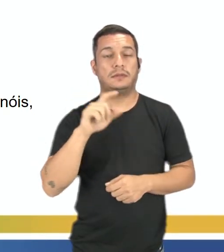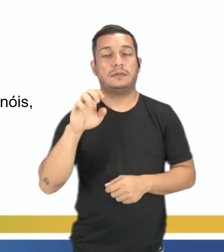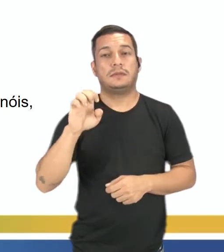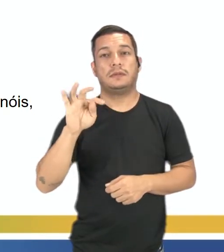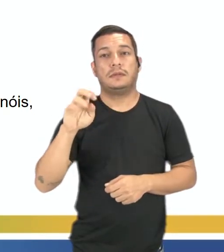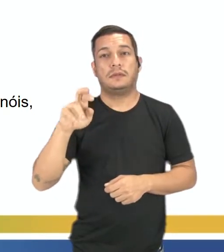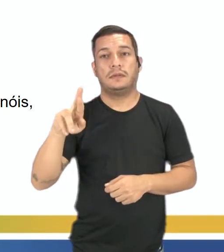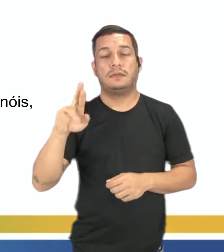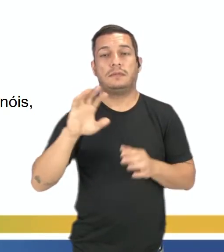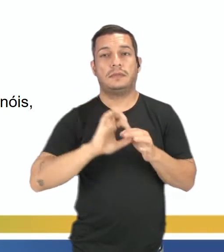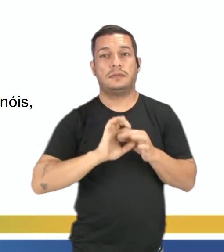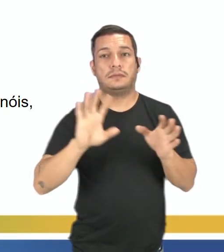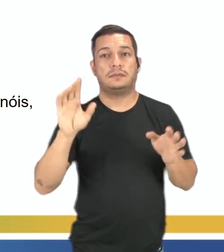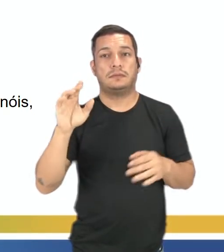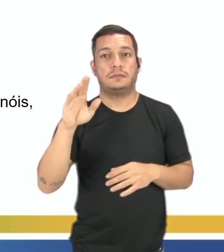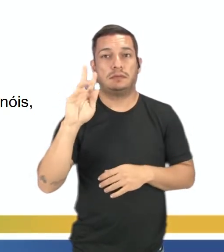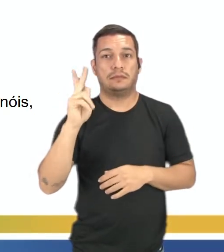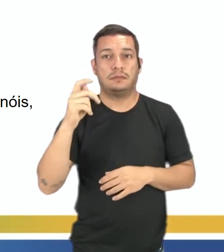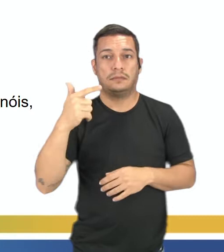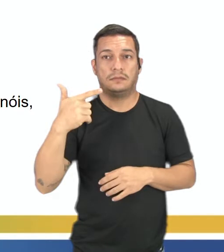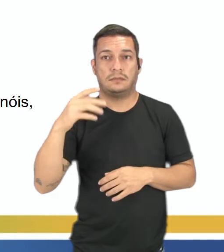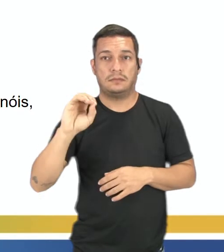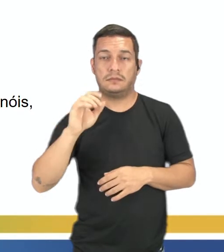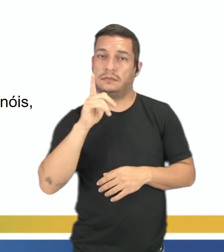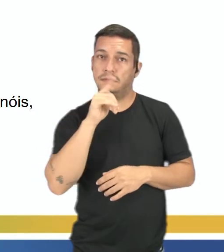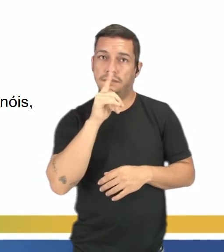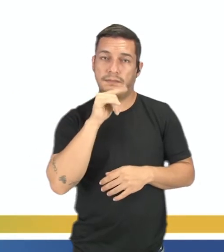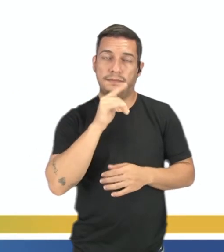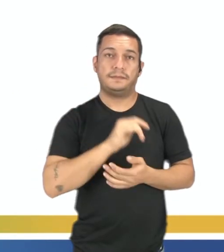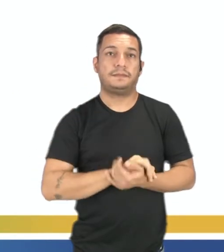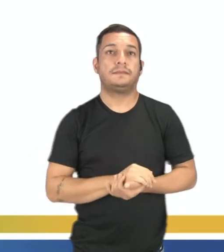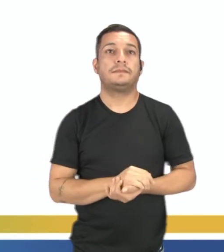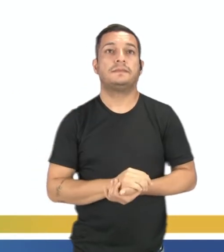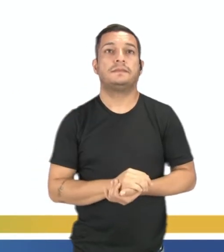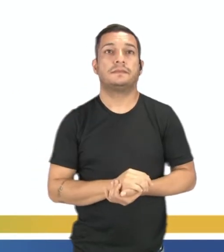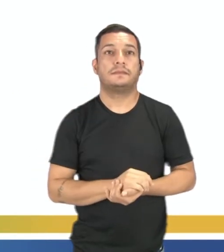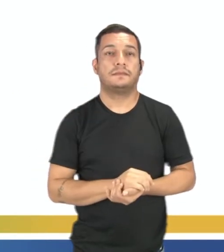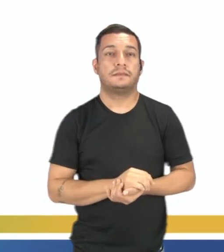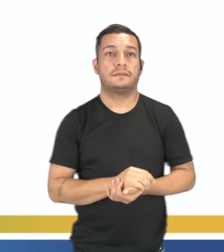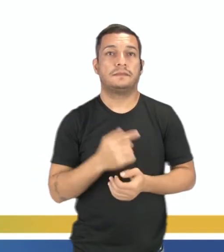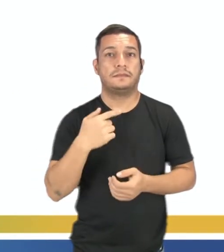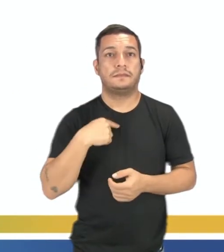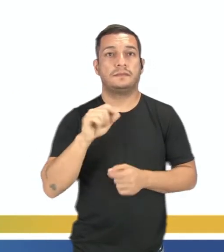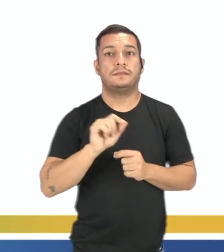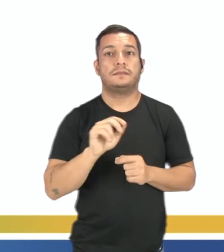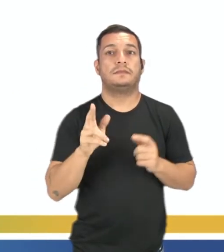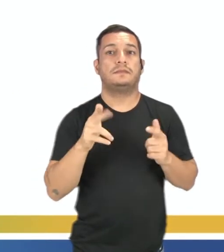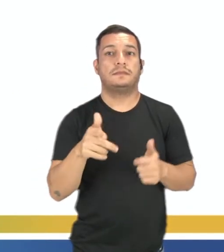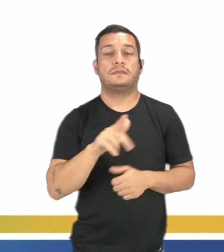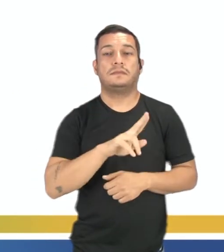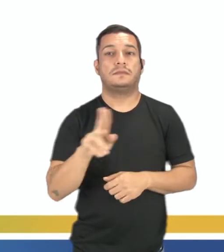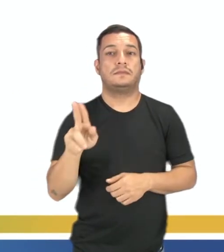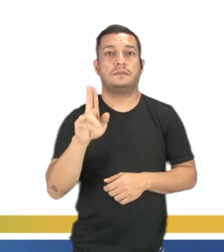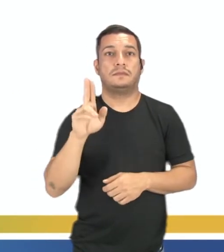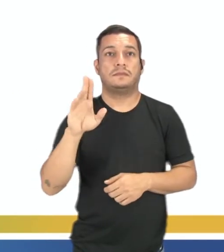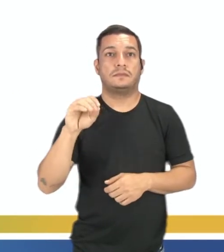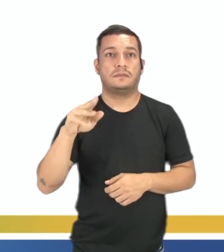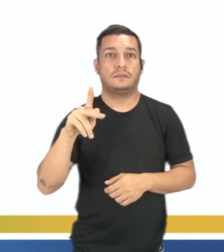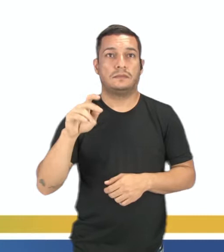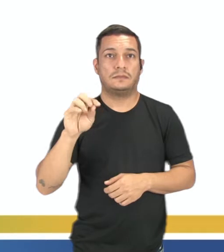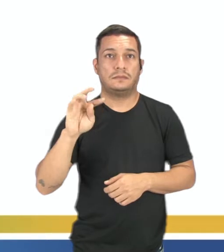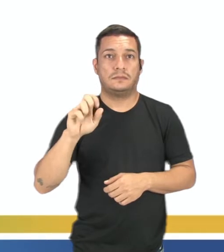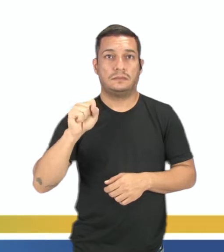éter mais liberação de h2 ou seja a água é isso para eu dar nome a esses compostos